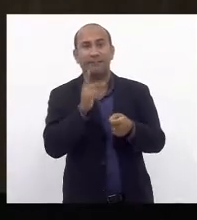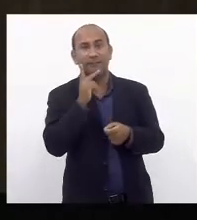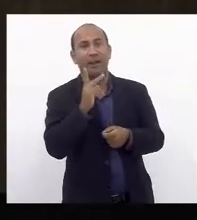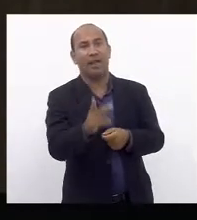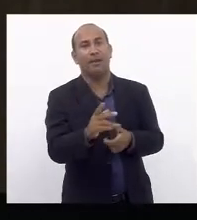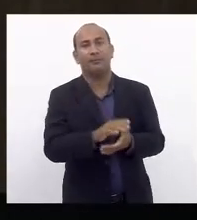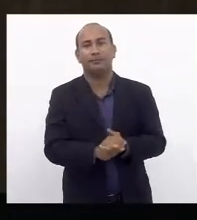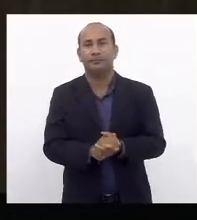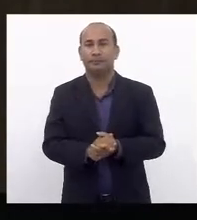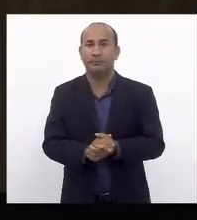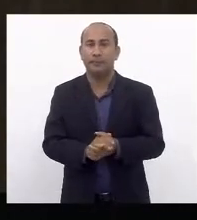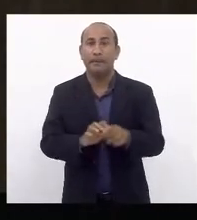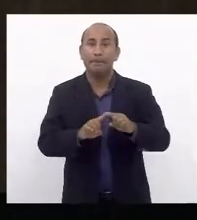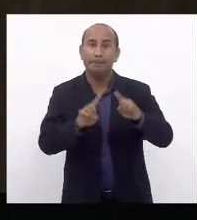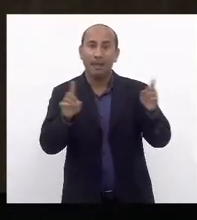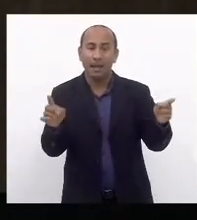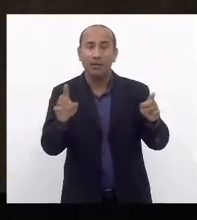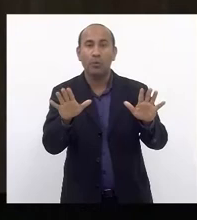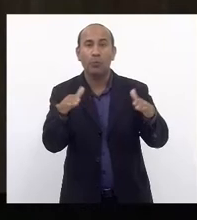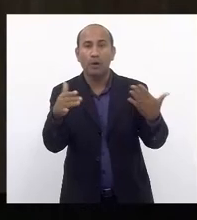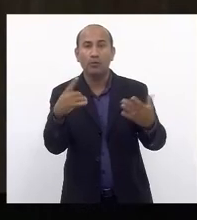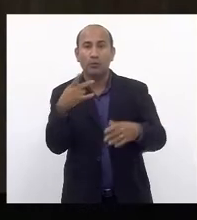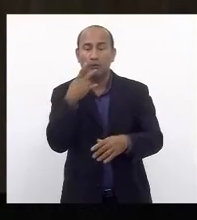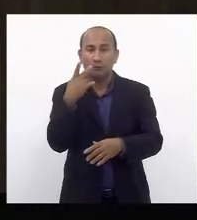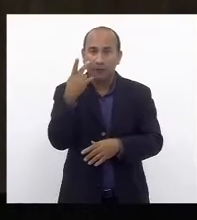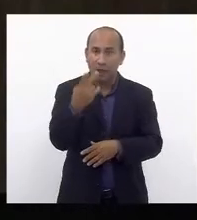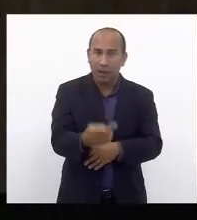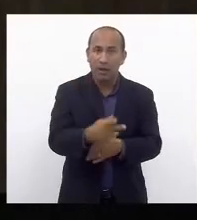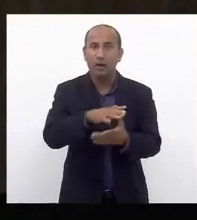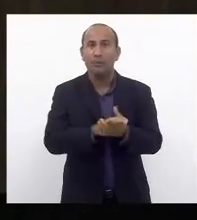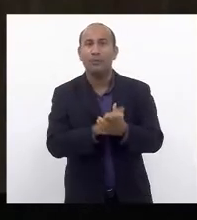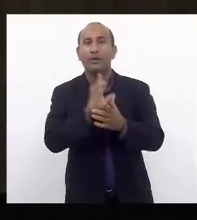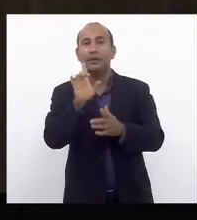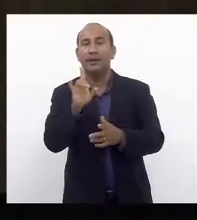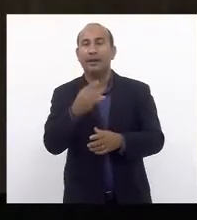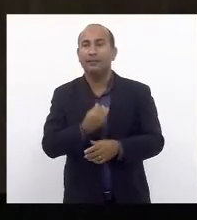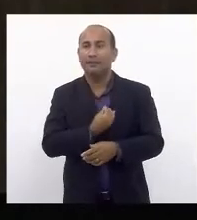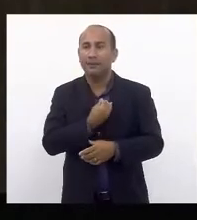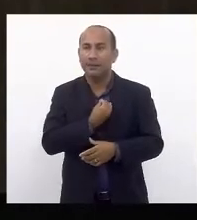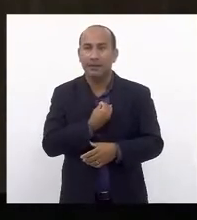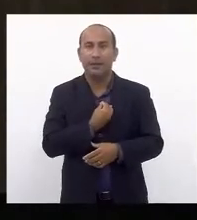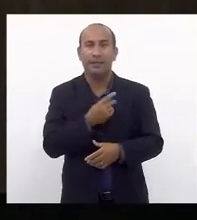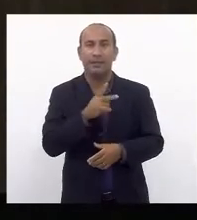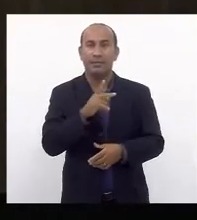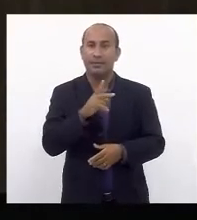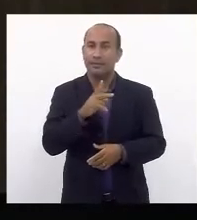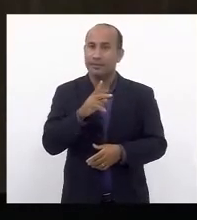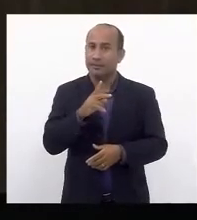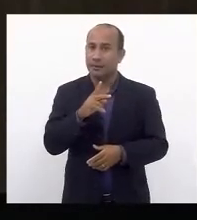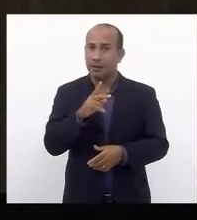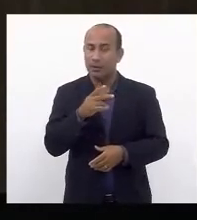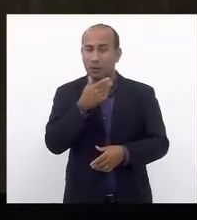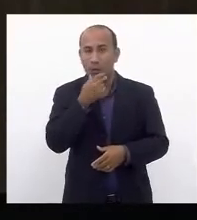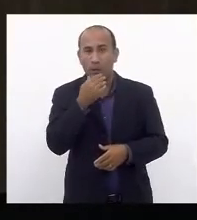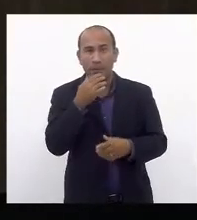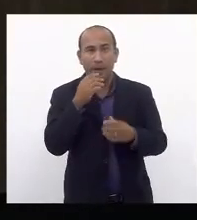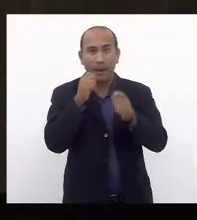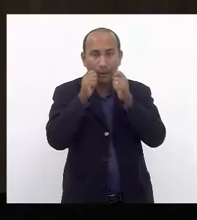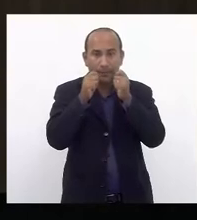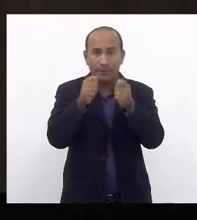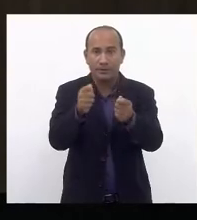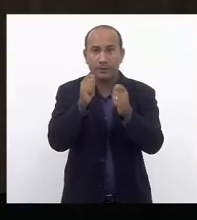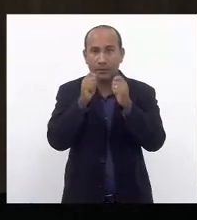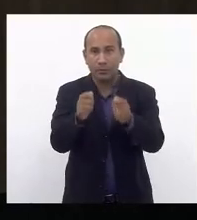falarem. Mas, quando nós nos deparamos com um apresentador de TV, igual o amigo Siqueira